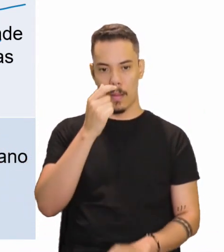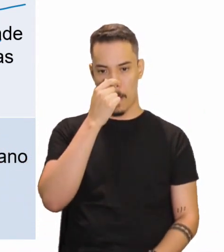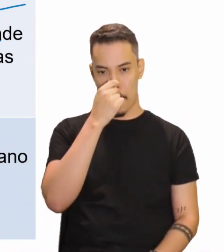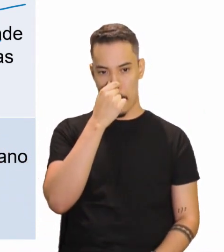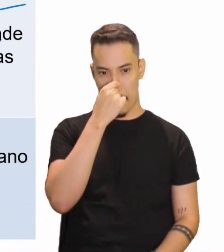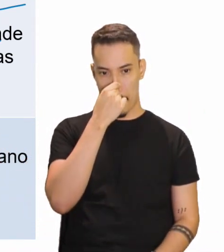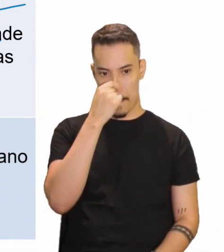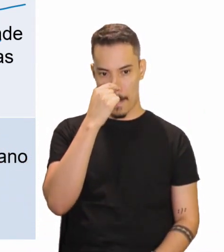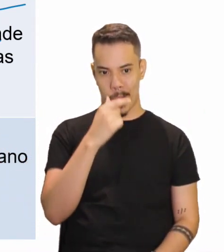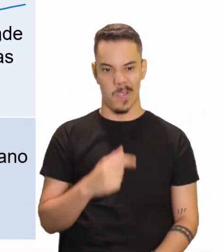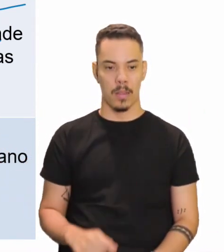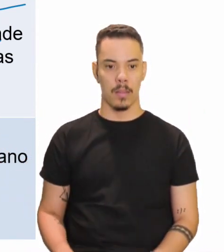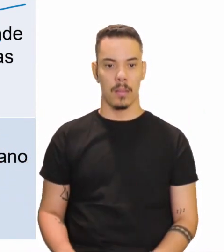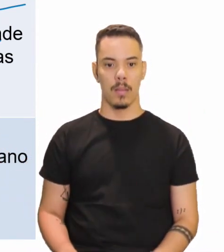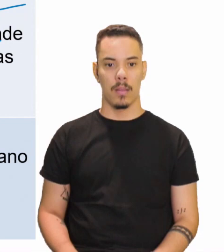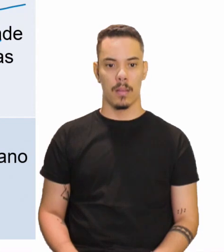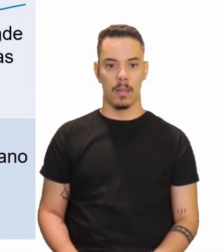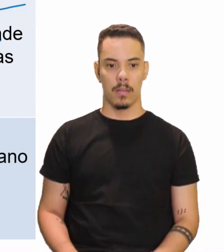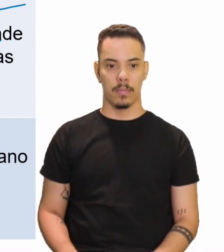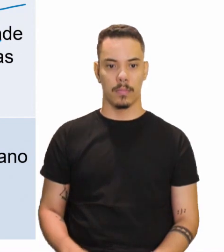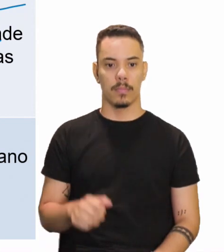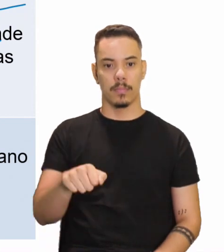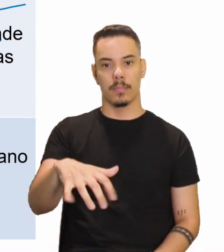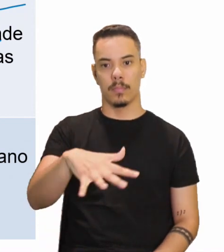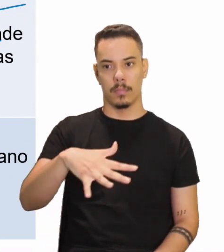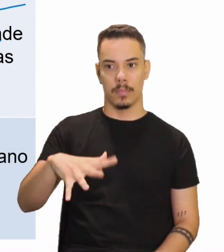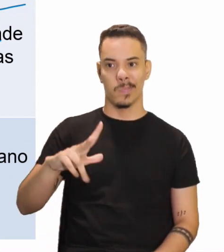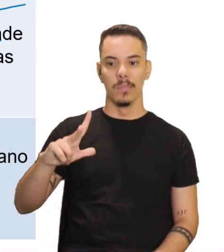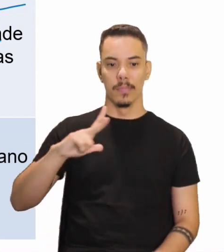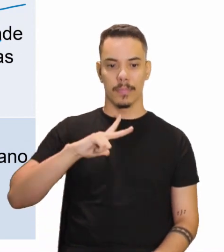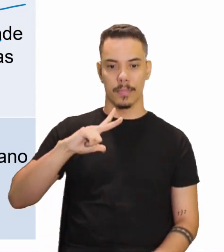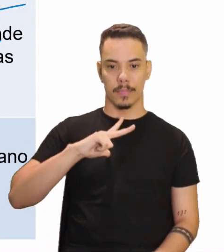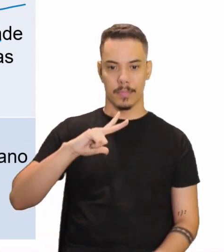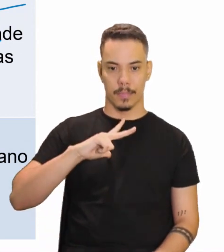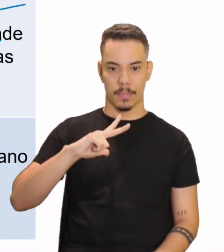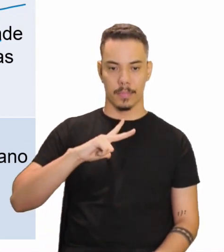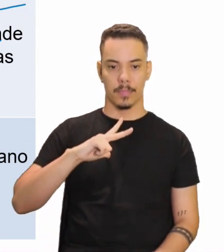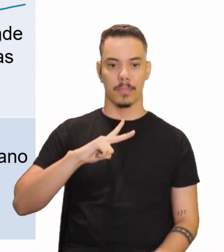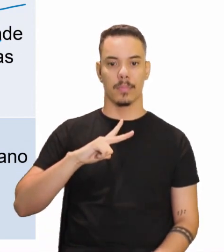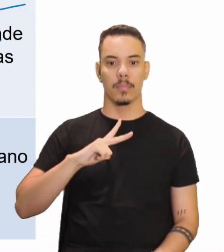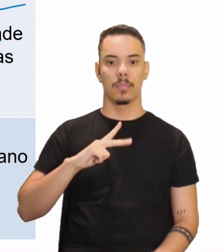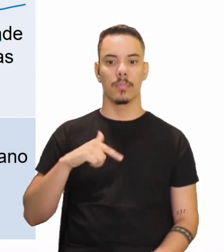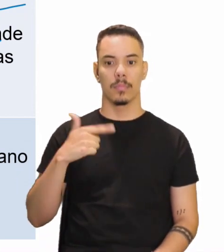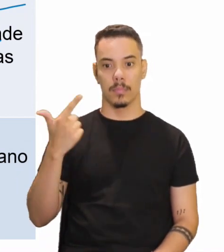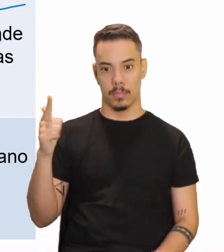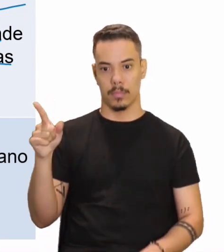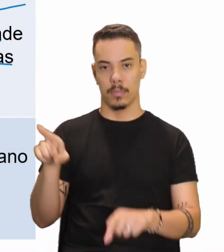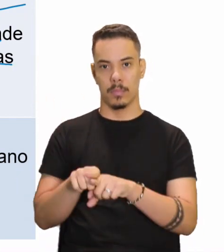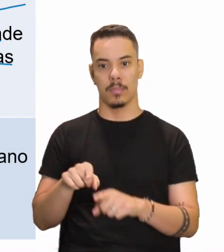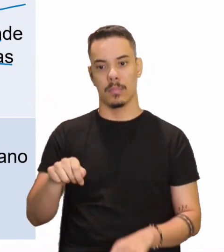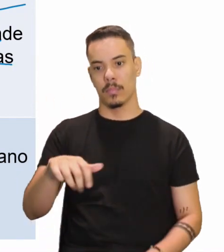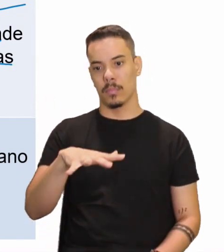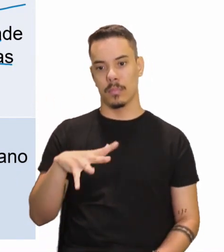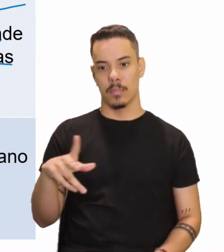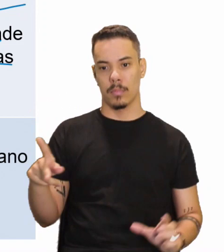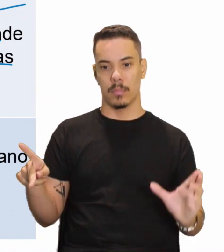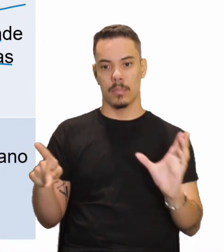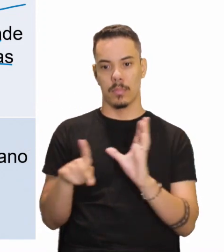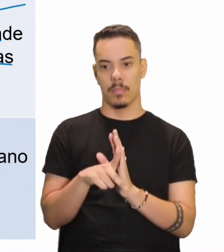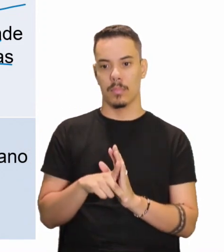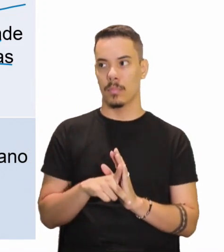sociedade charge situações particulares e cartoons situações e